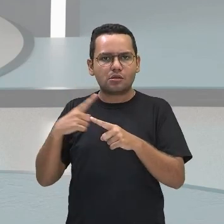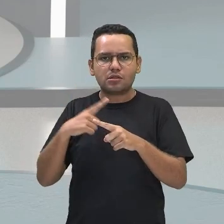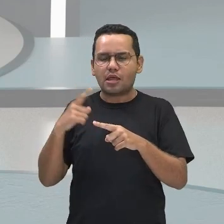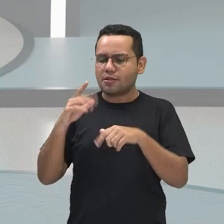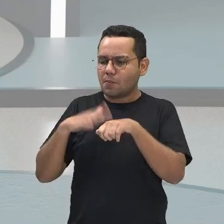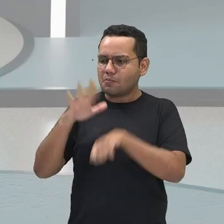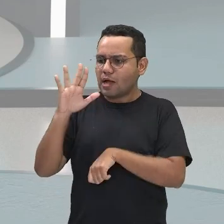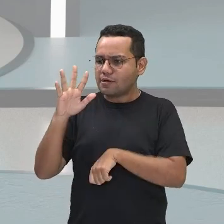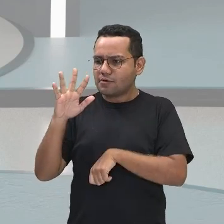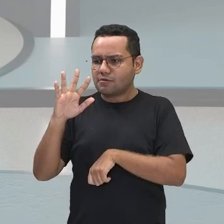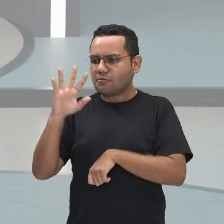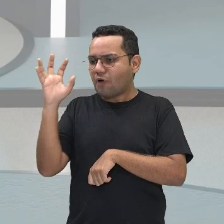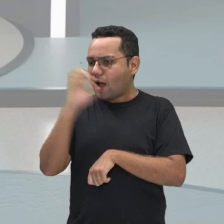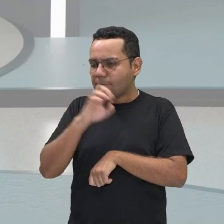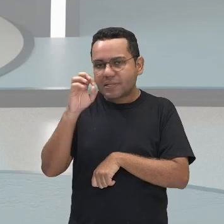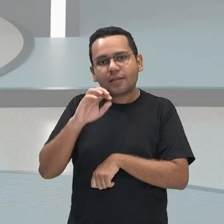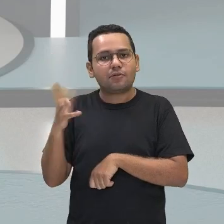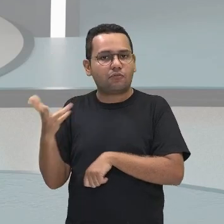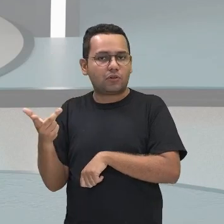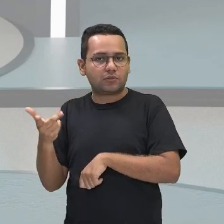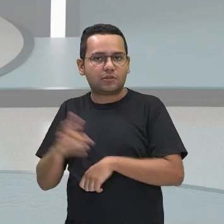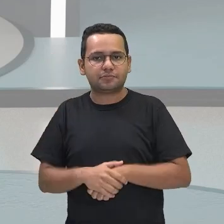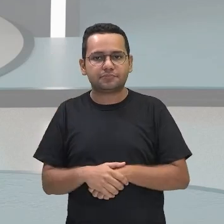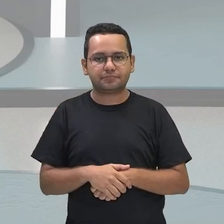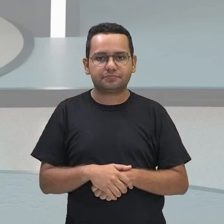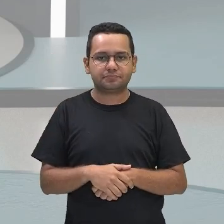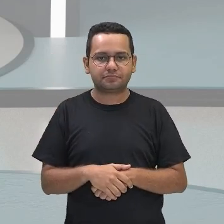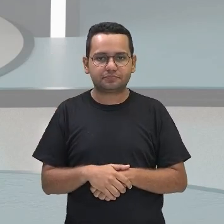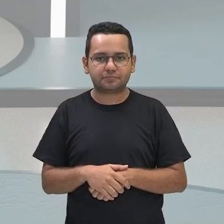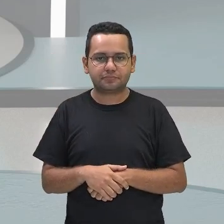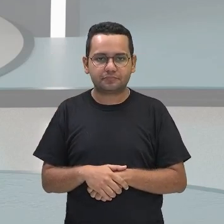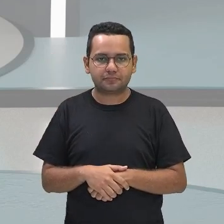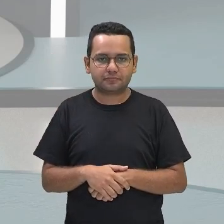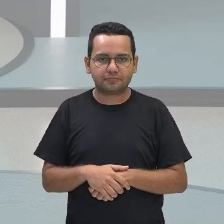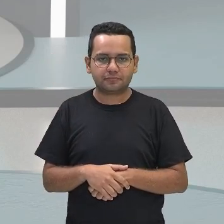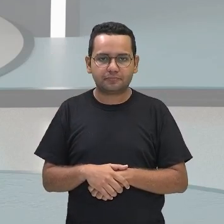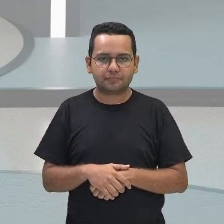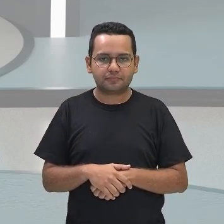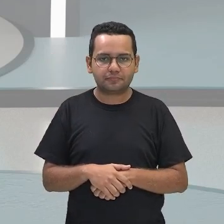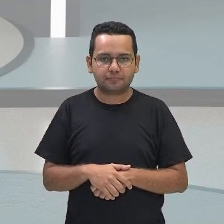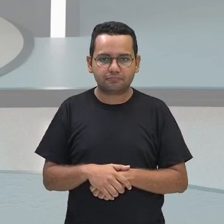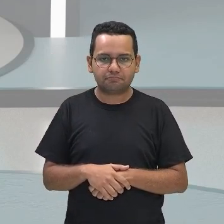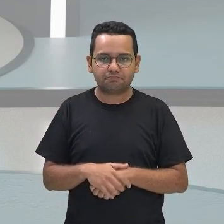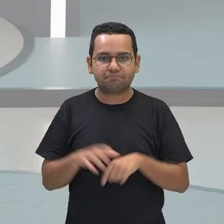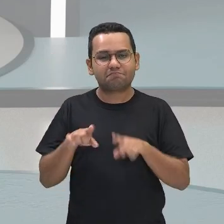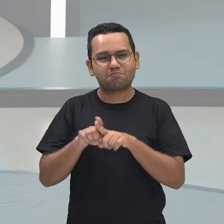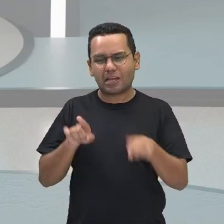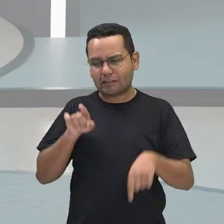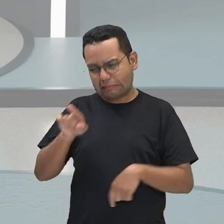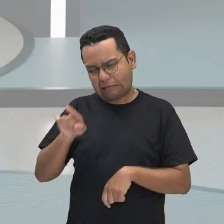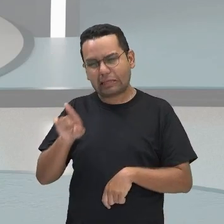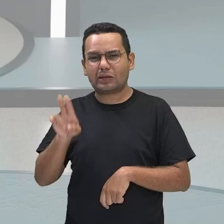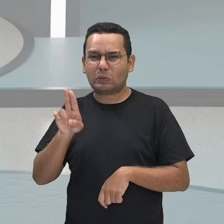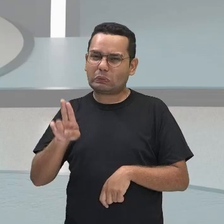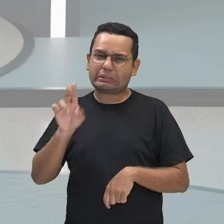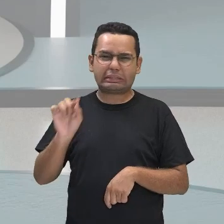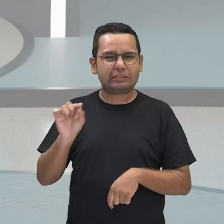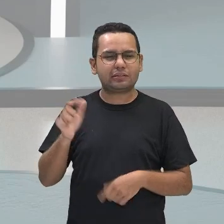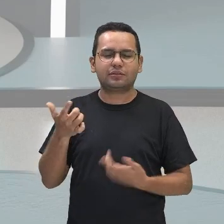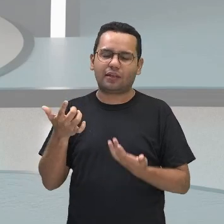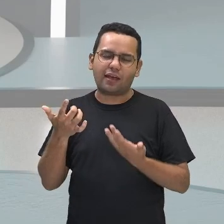né? Então os anabolizantes, eles são utilizados aí, infelizmente, às vezes, né, nesse meio, tá